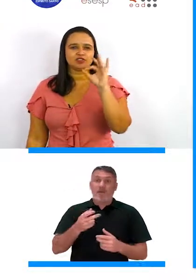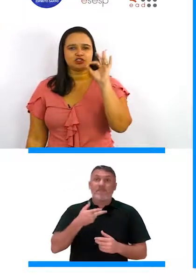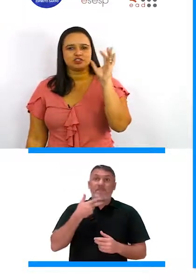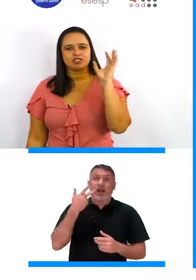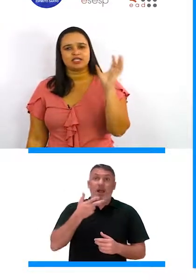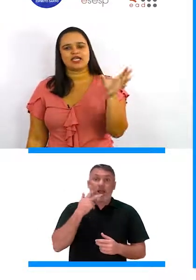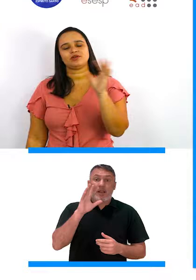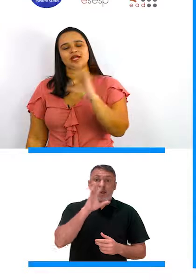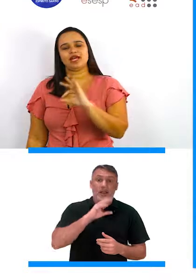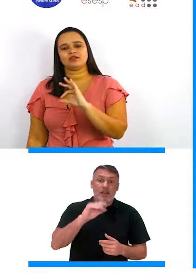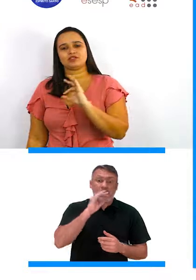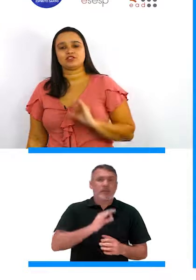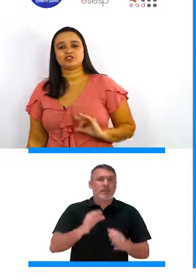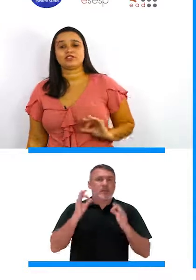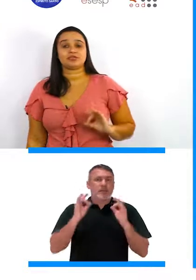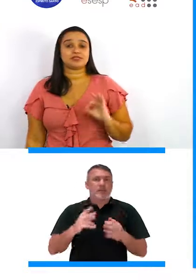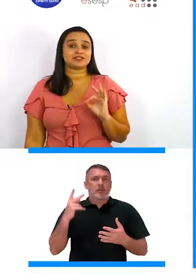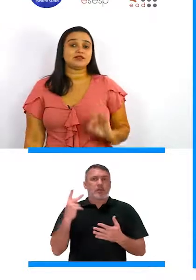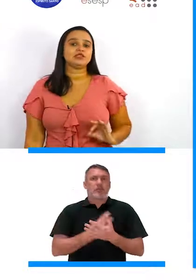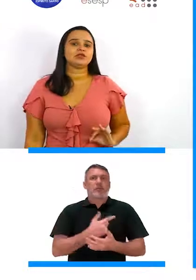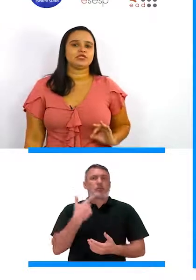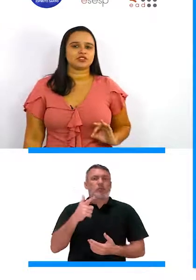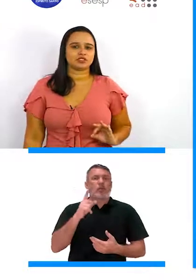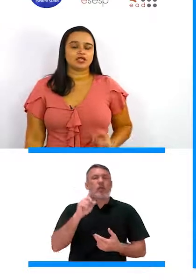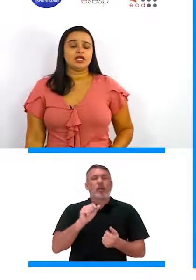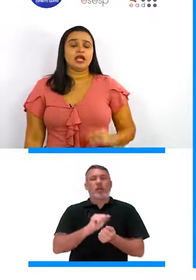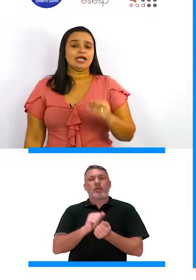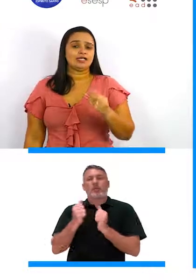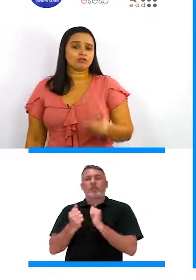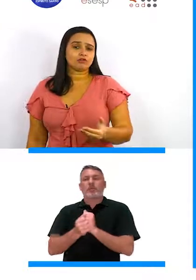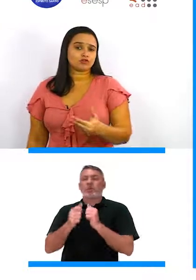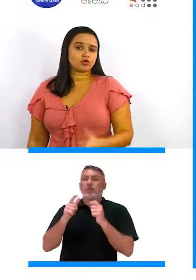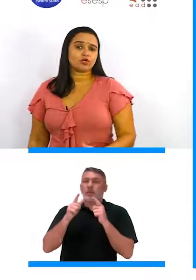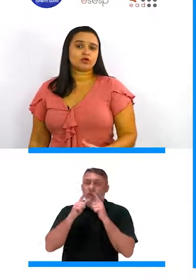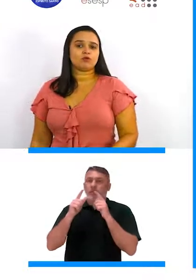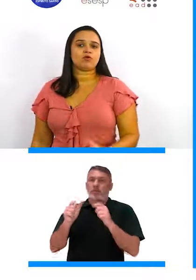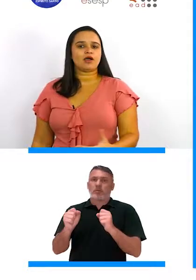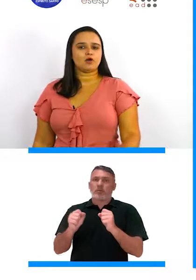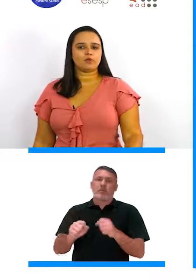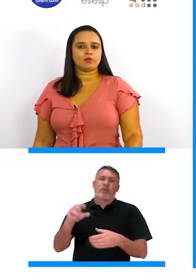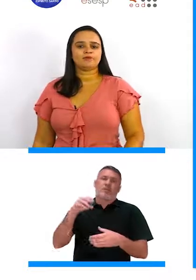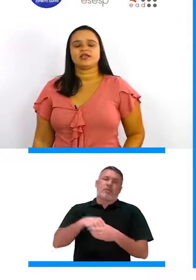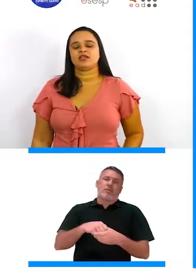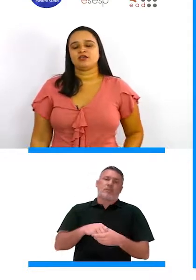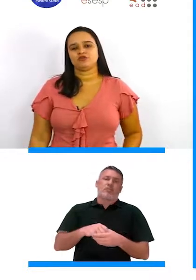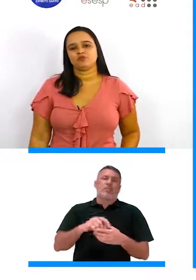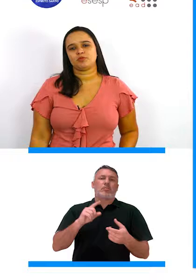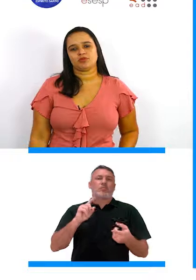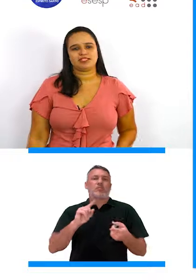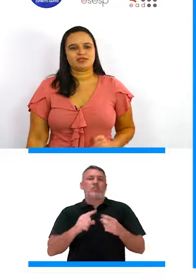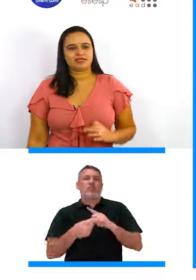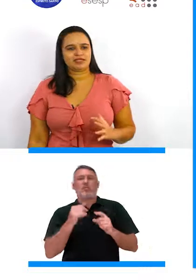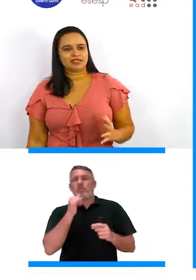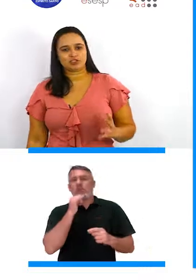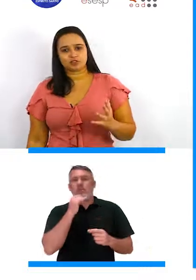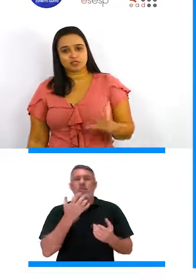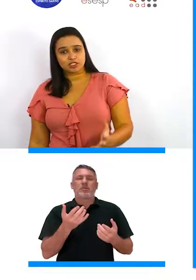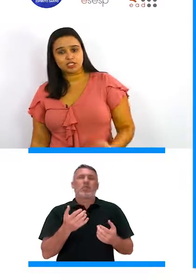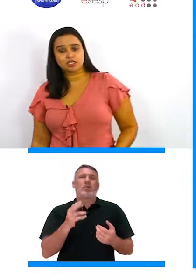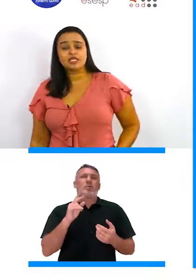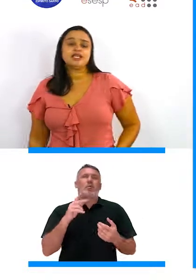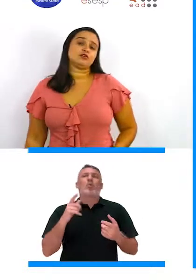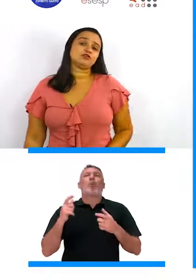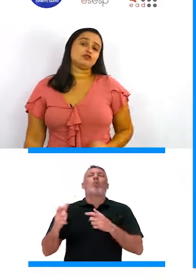fala, não existe certo ou errado, existe adequação linguística. A língua funciona como uma roupa. Eu não vou para um casamento na igreja